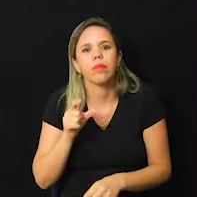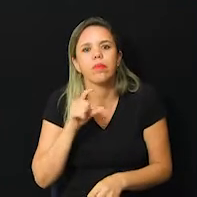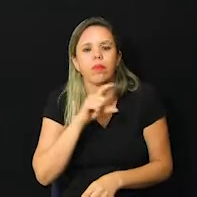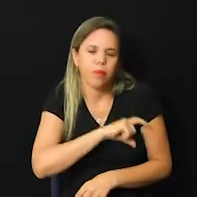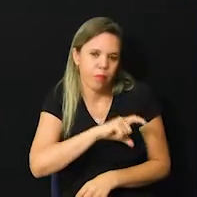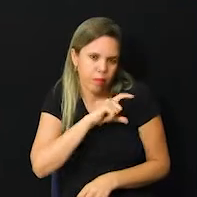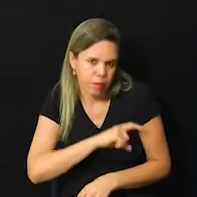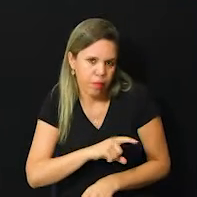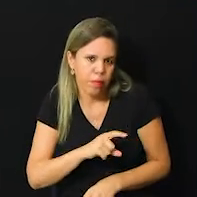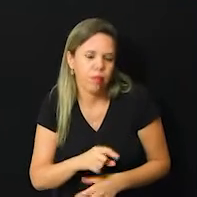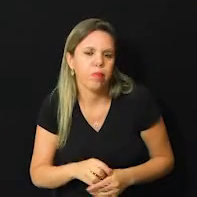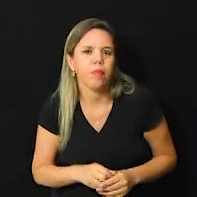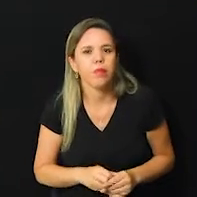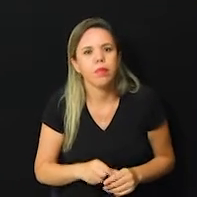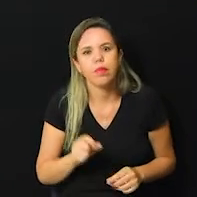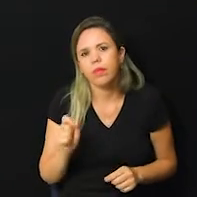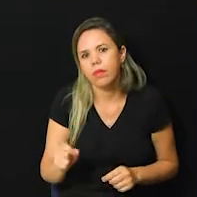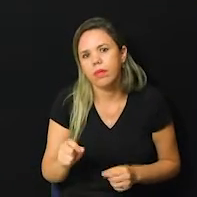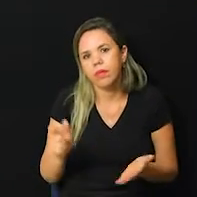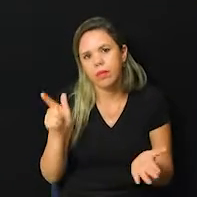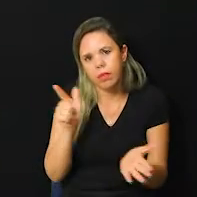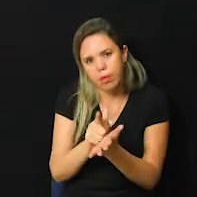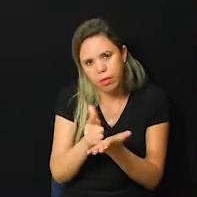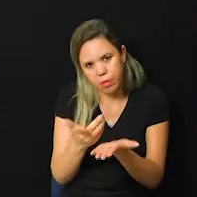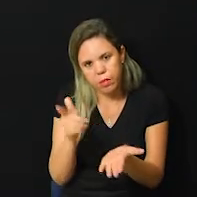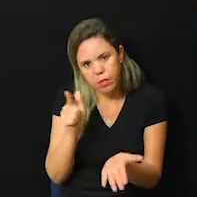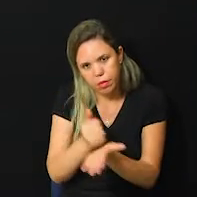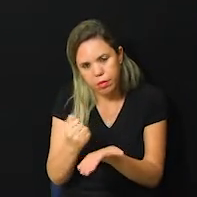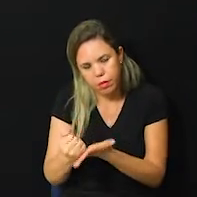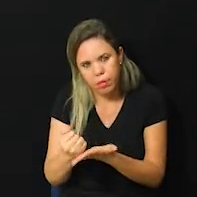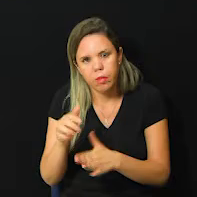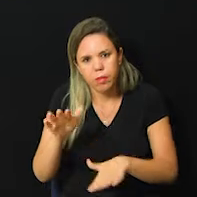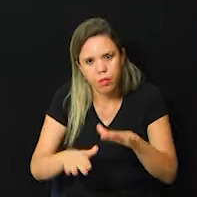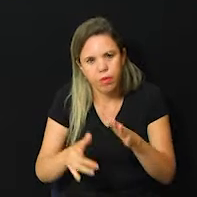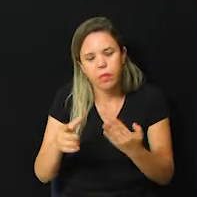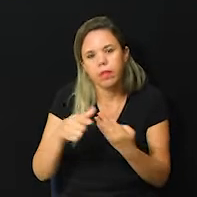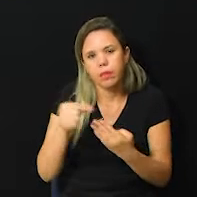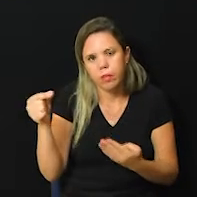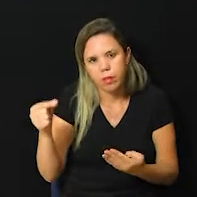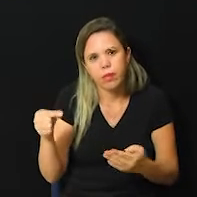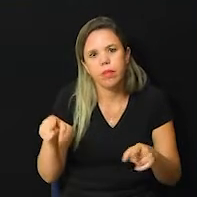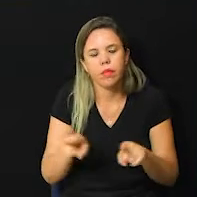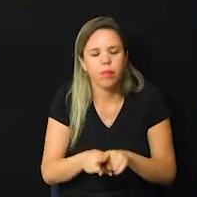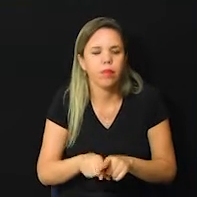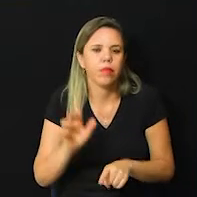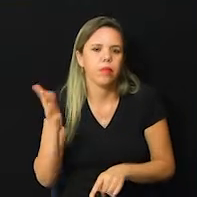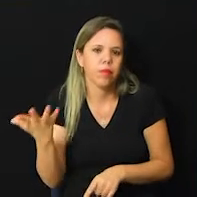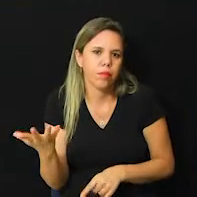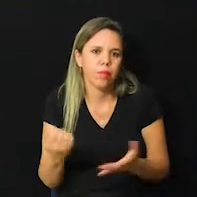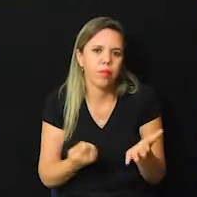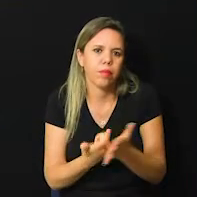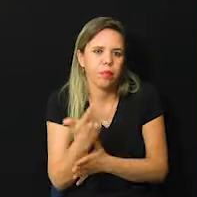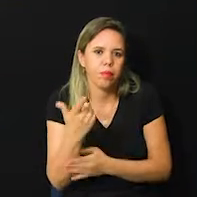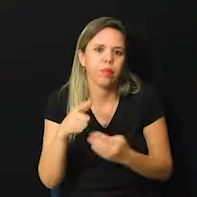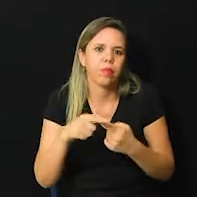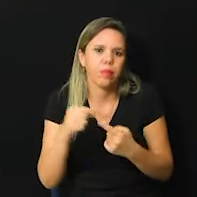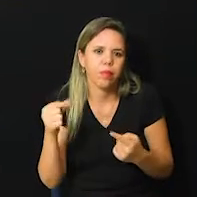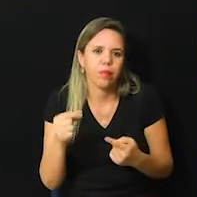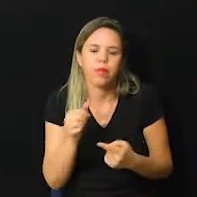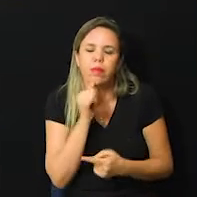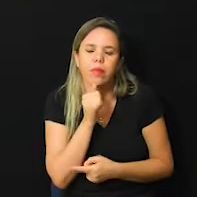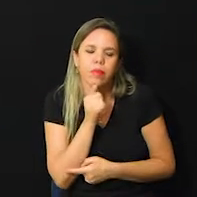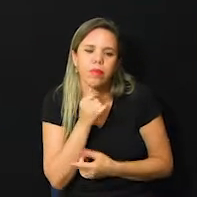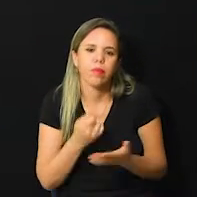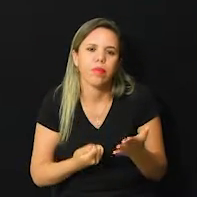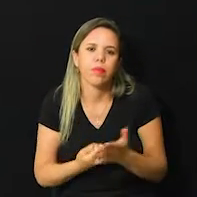habilitação se você tem passaporte É depende do dólar também porque geralmente você paga ainda o ar